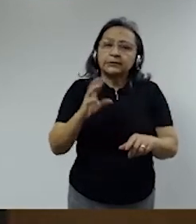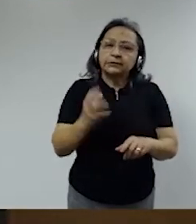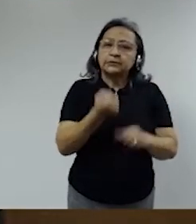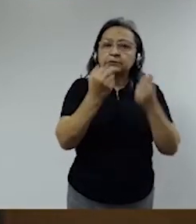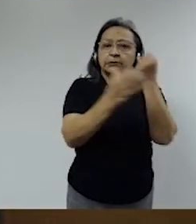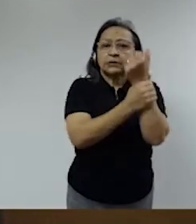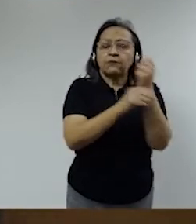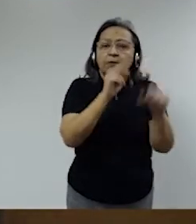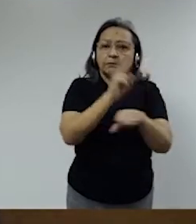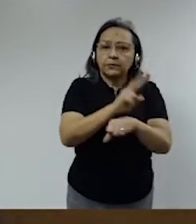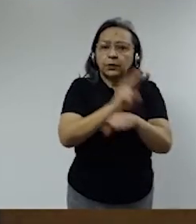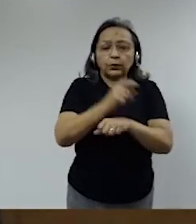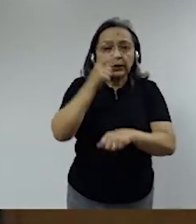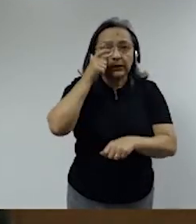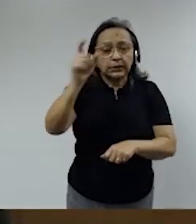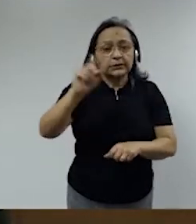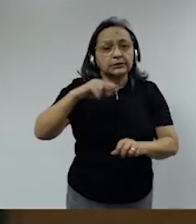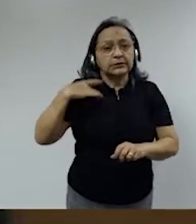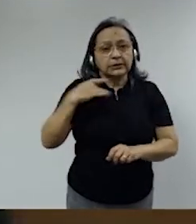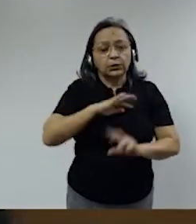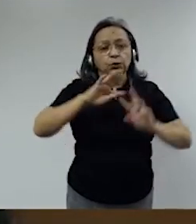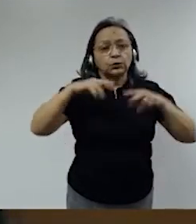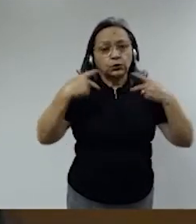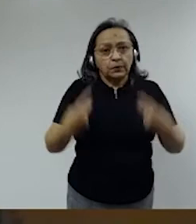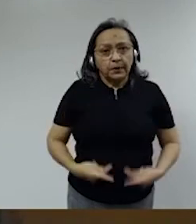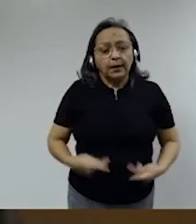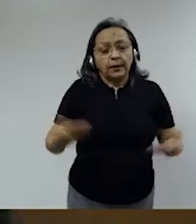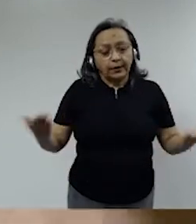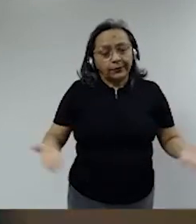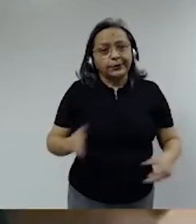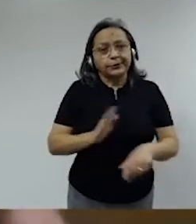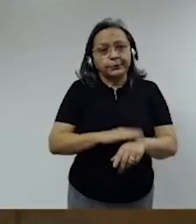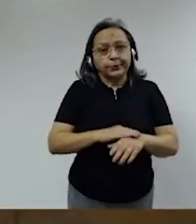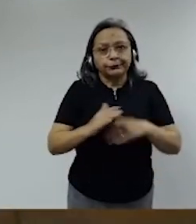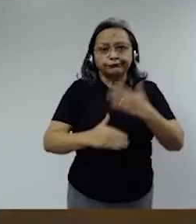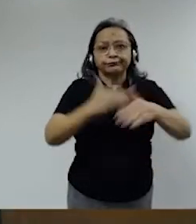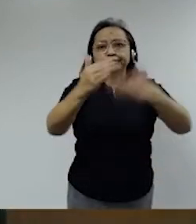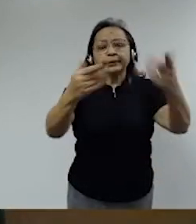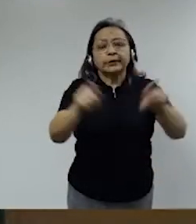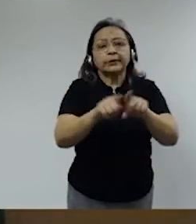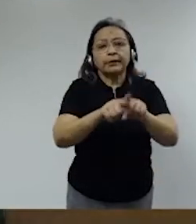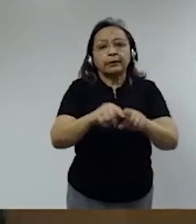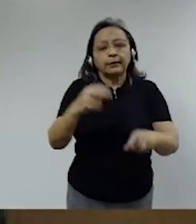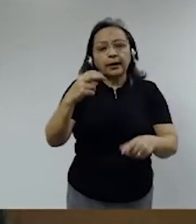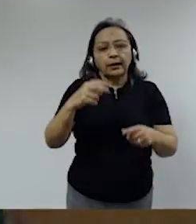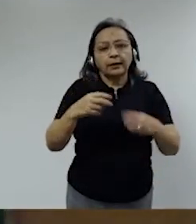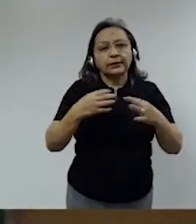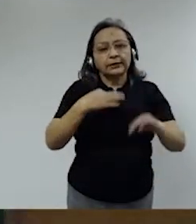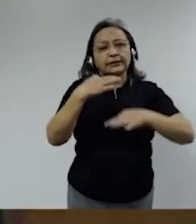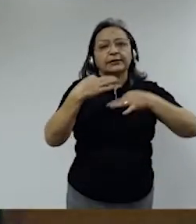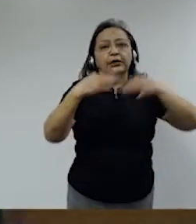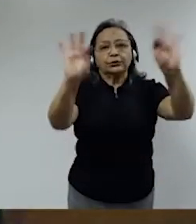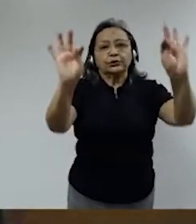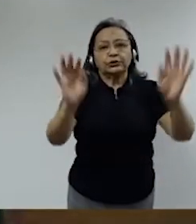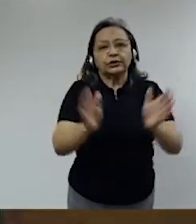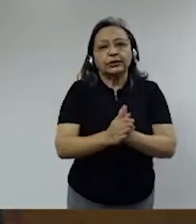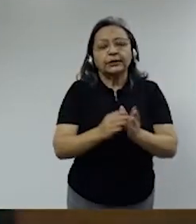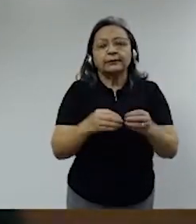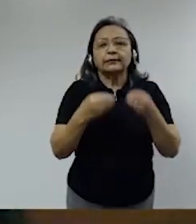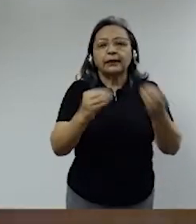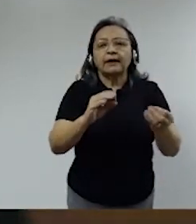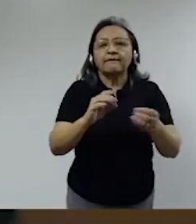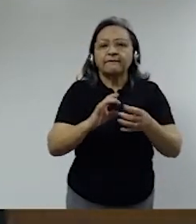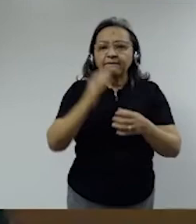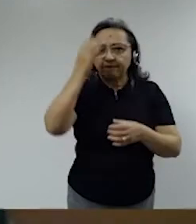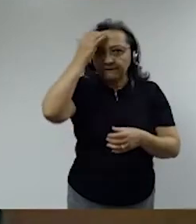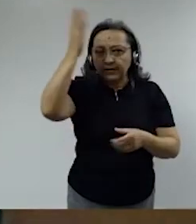salvaguardar os interesses da saúde humana diante aí desses novos avanços e até mesmo da inteligência artificial, que tanto facilita e